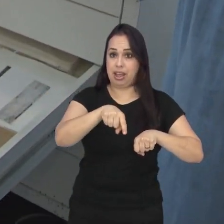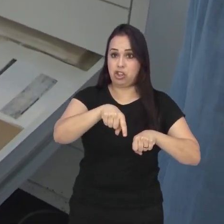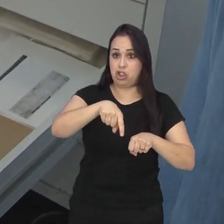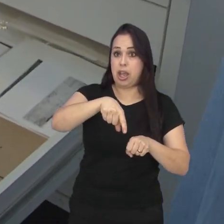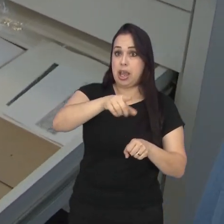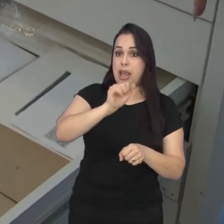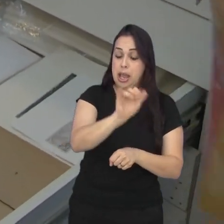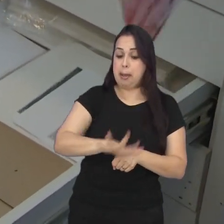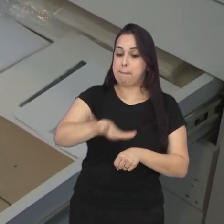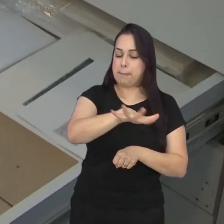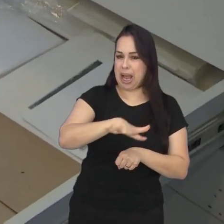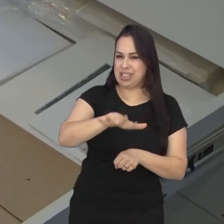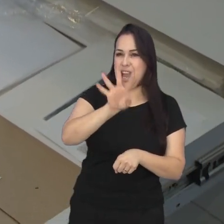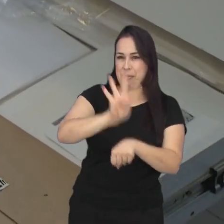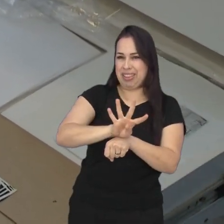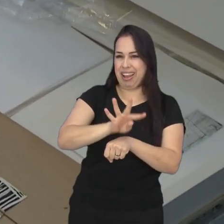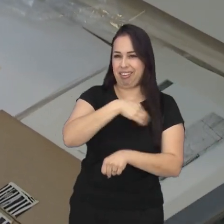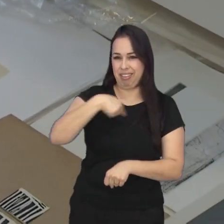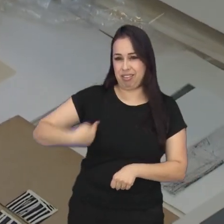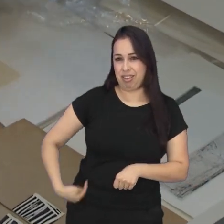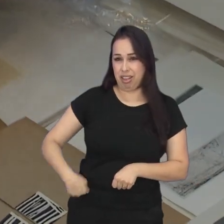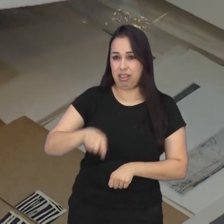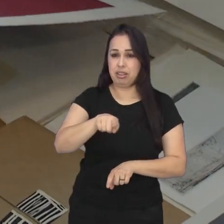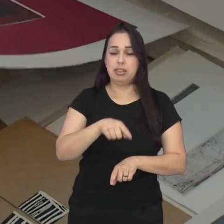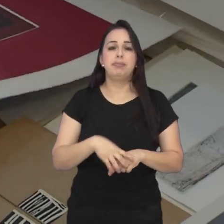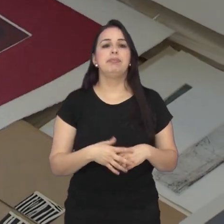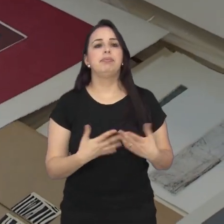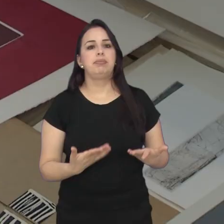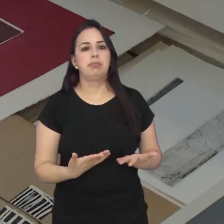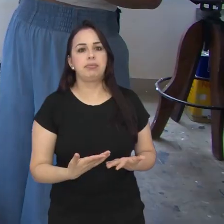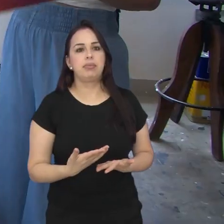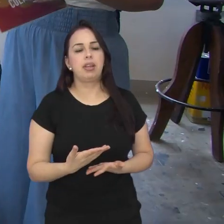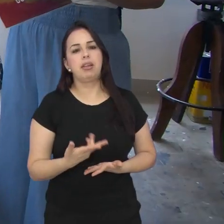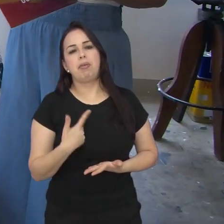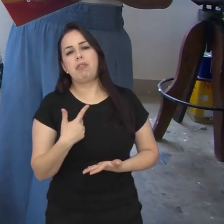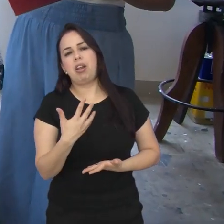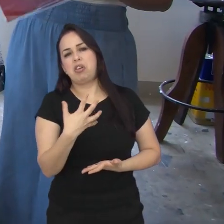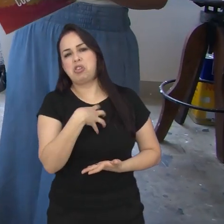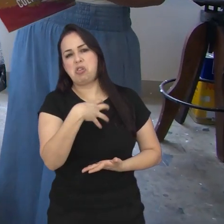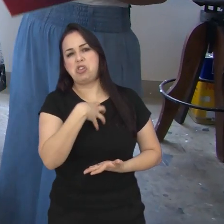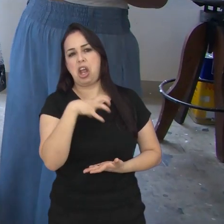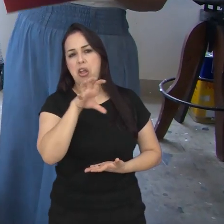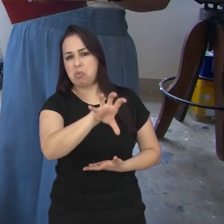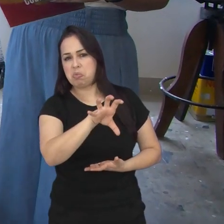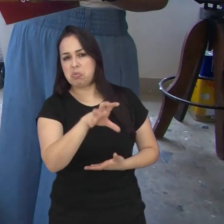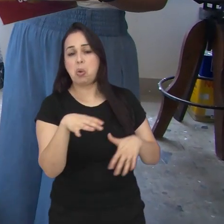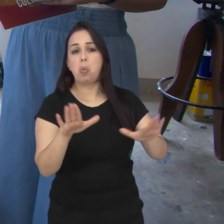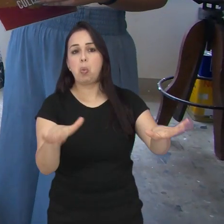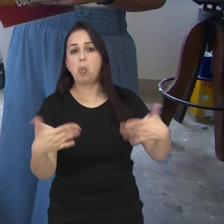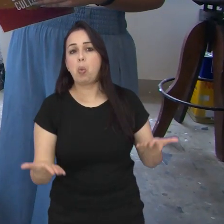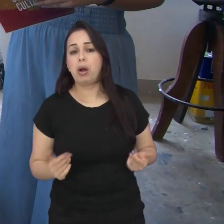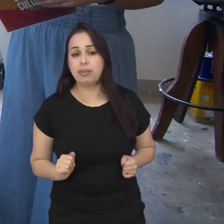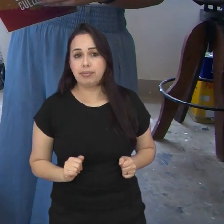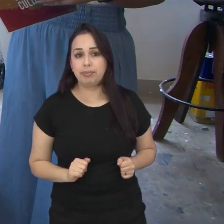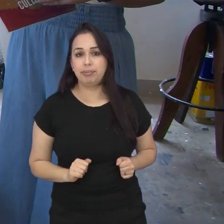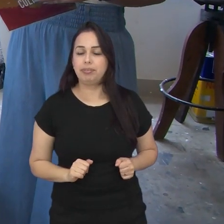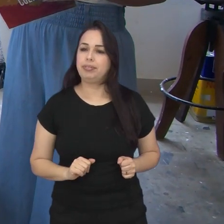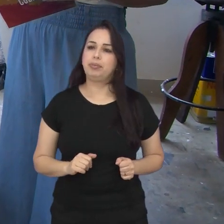as gravuras. De gravuras, né? Que é uma das técnicas. São gravuras. Dá pra falar que você tem um estilo? Como que